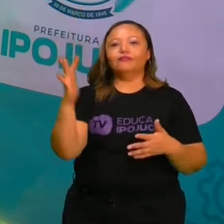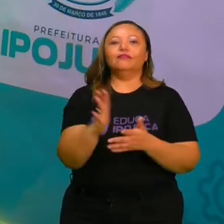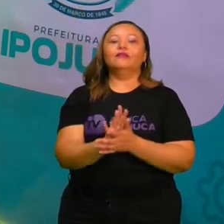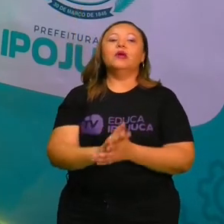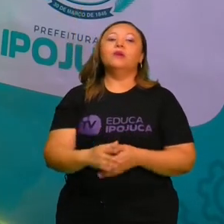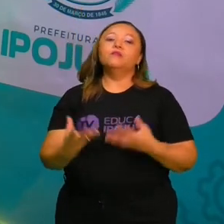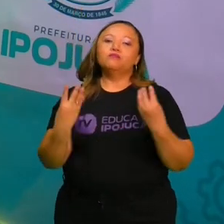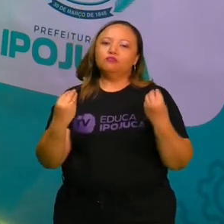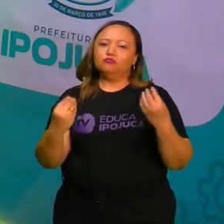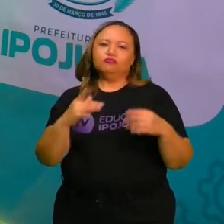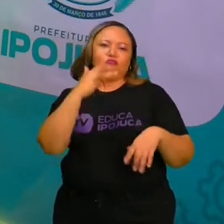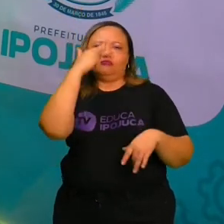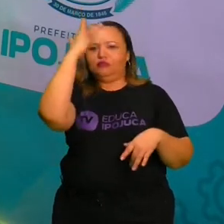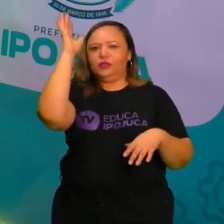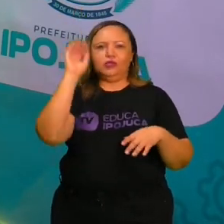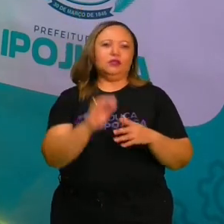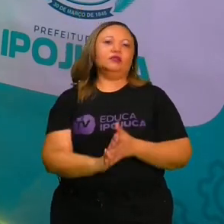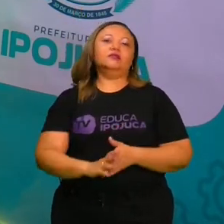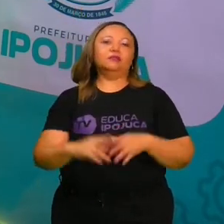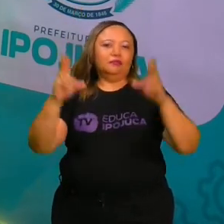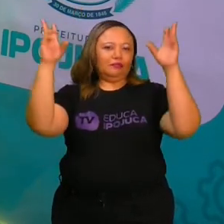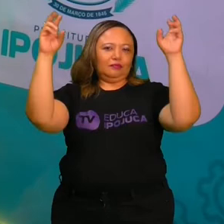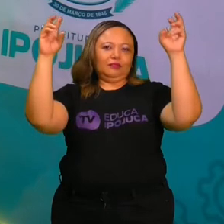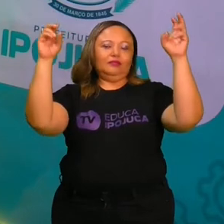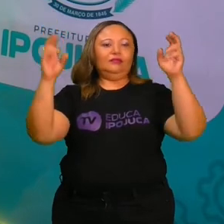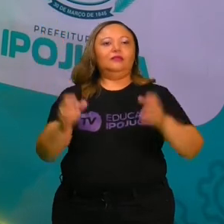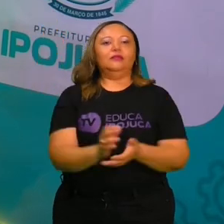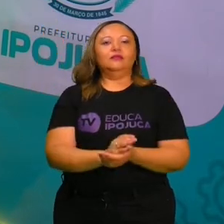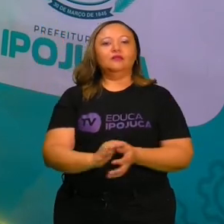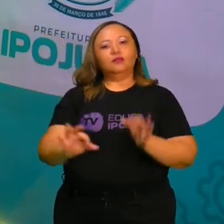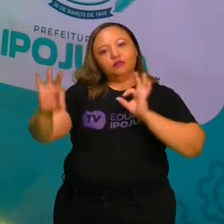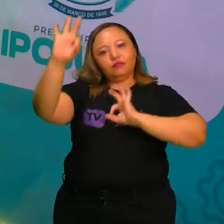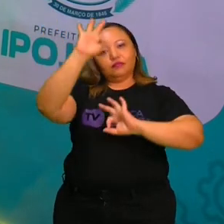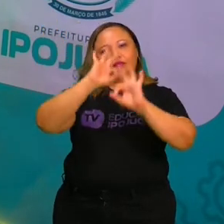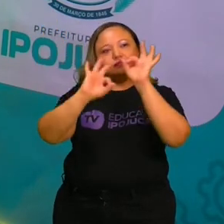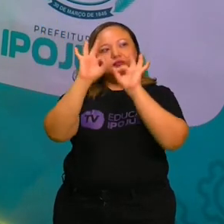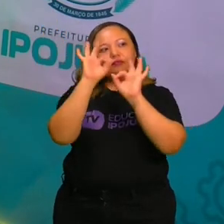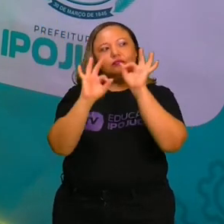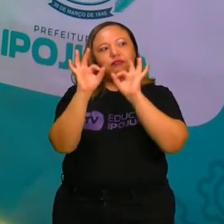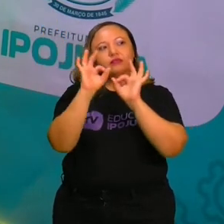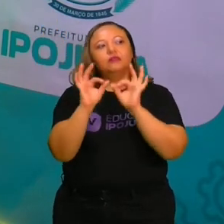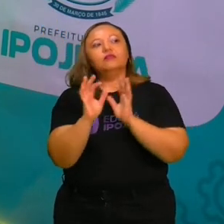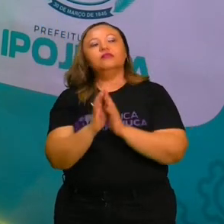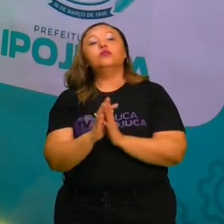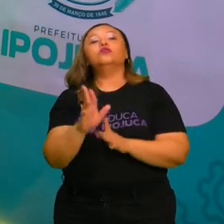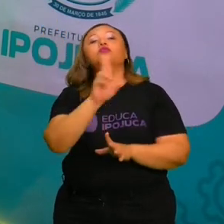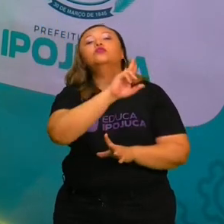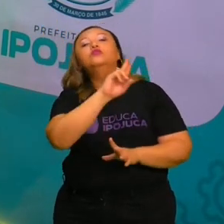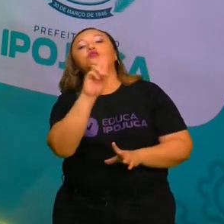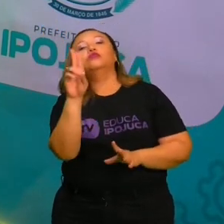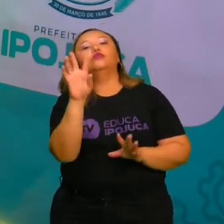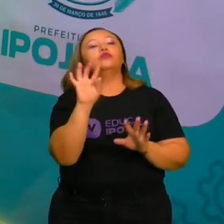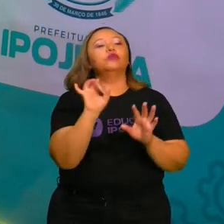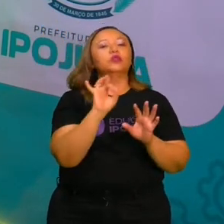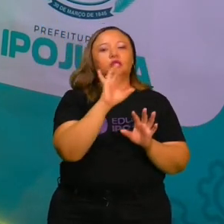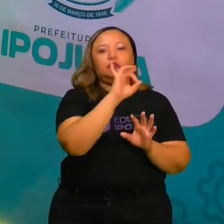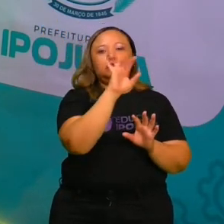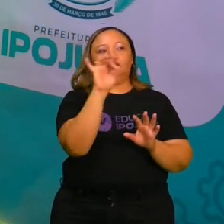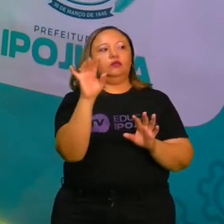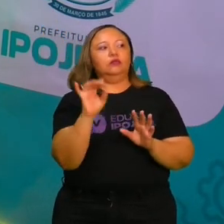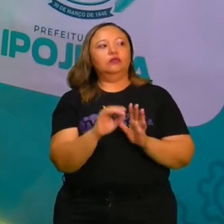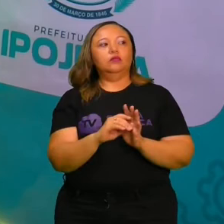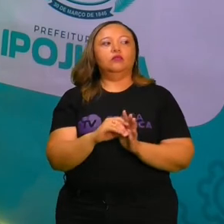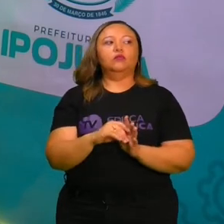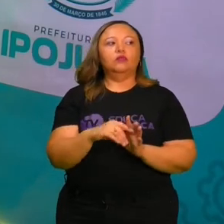Muito fácil esse assunto. Então, vamos lá. Agora, vamos organizar aqui, a colocar em ordem os nomes, tá certo? Aí